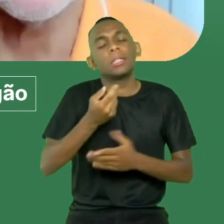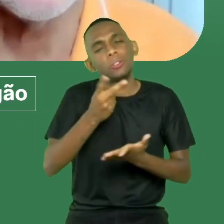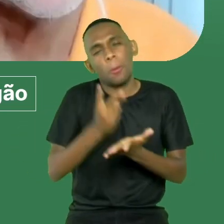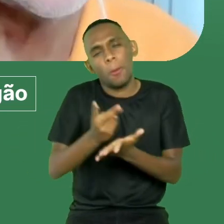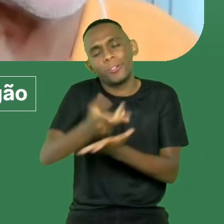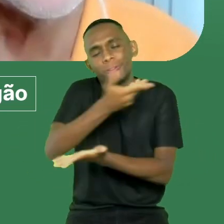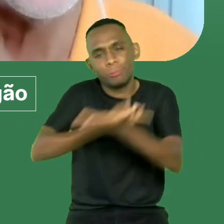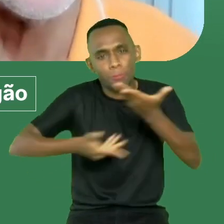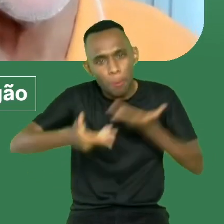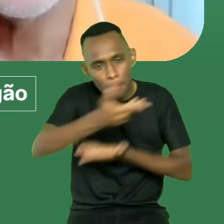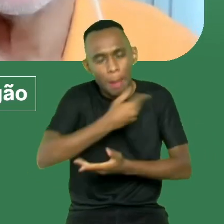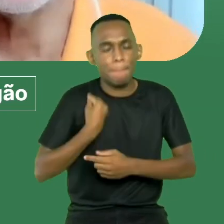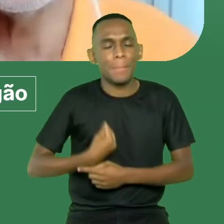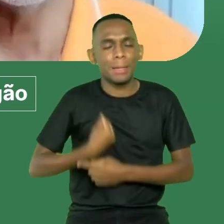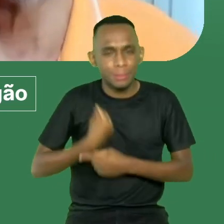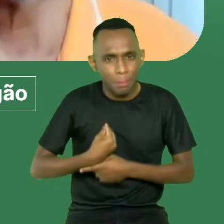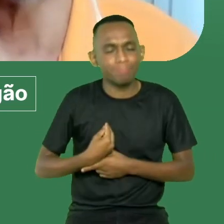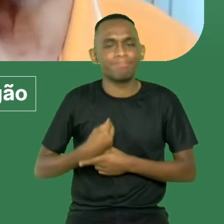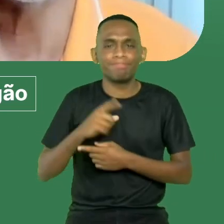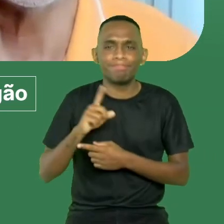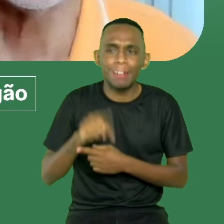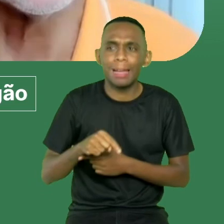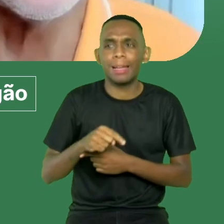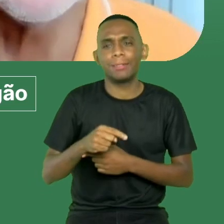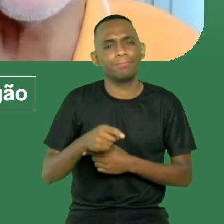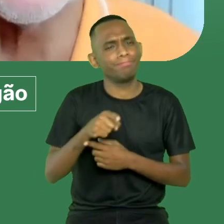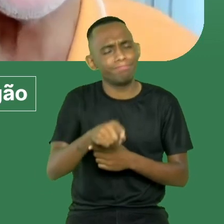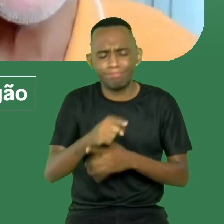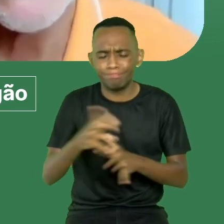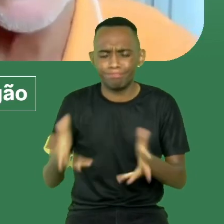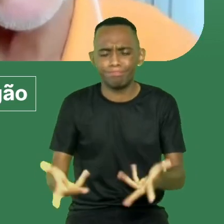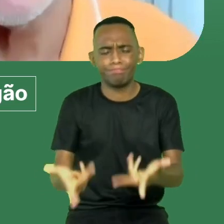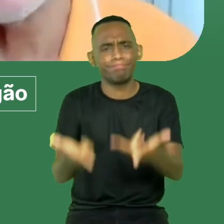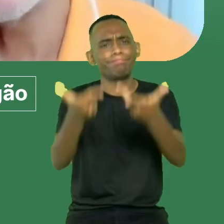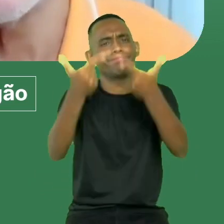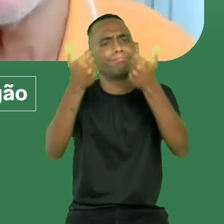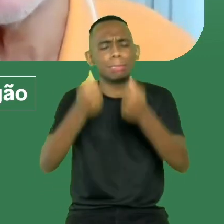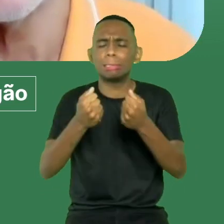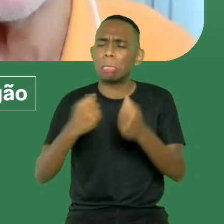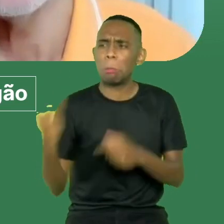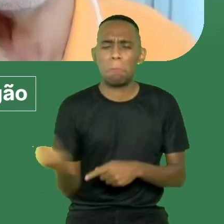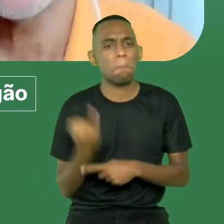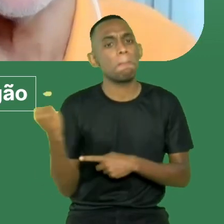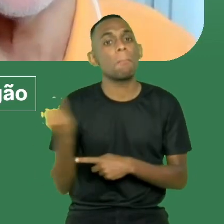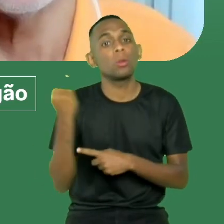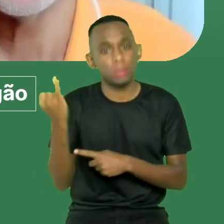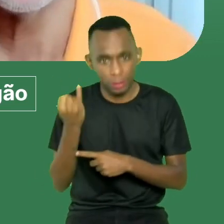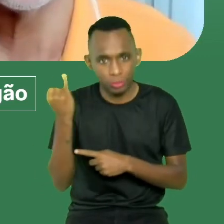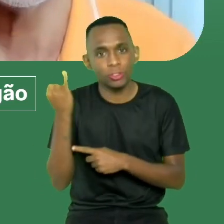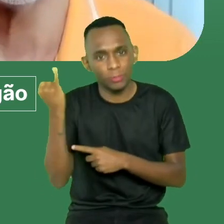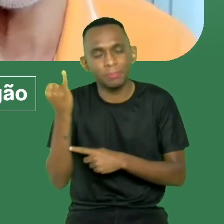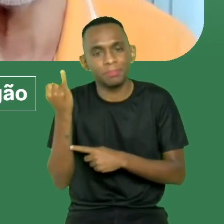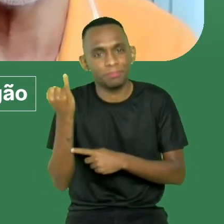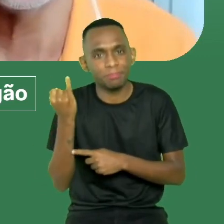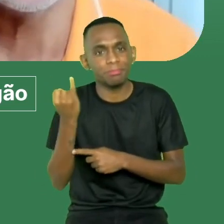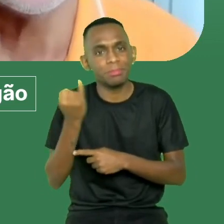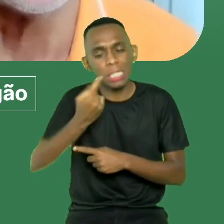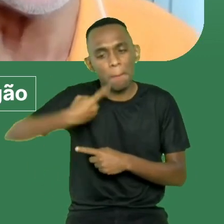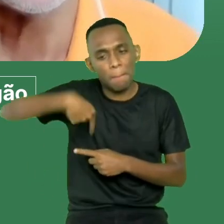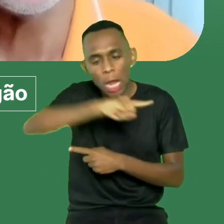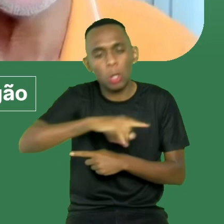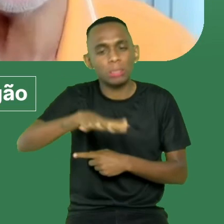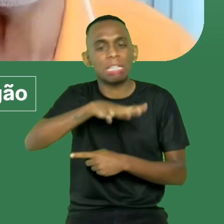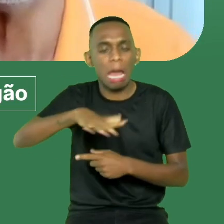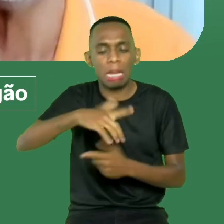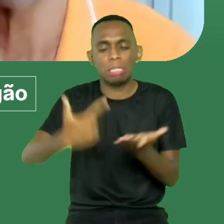Papo tão exitoso, né, e tão necessário, né, para a nossa literatura